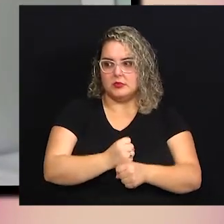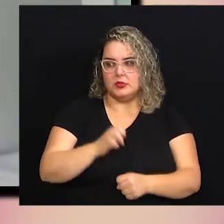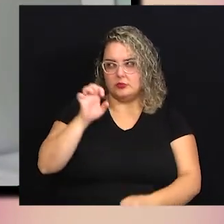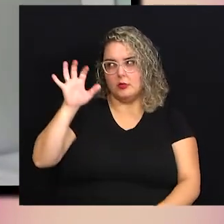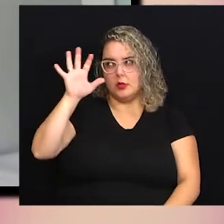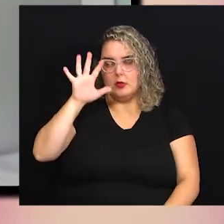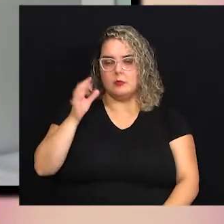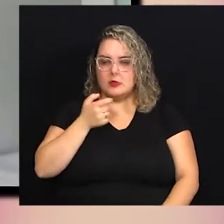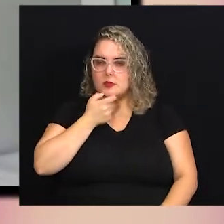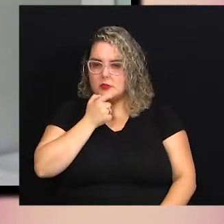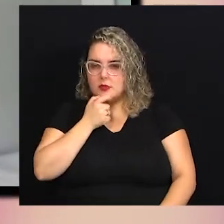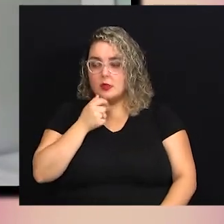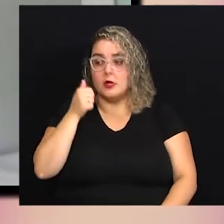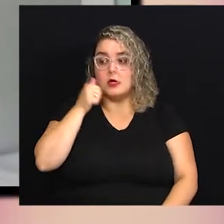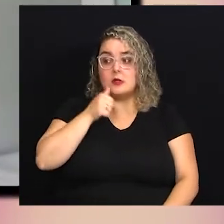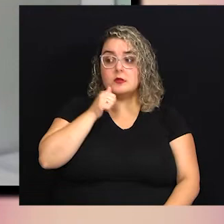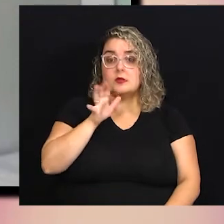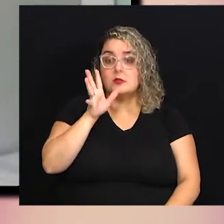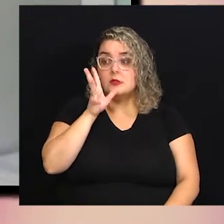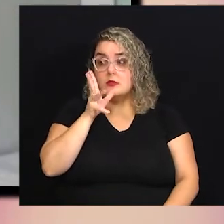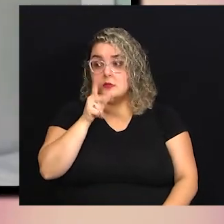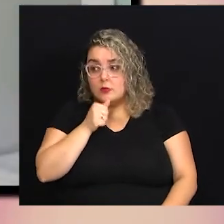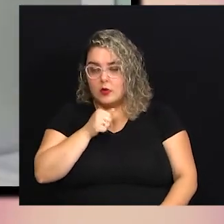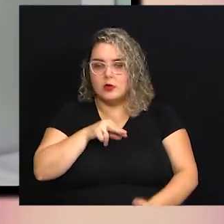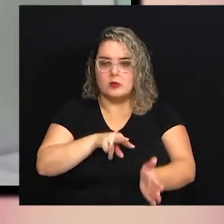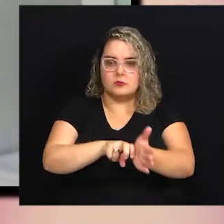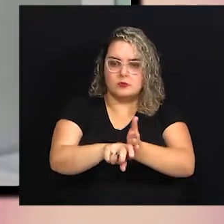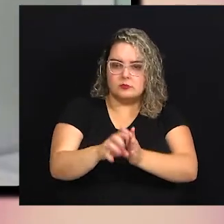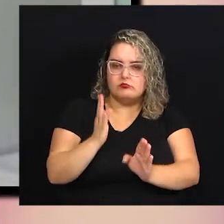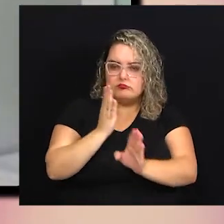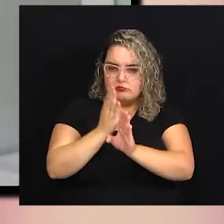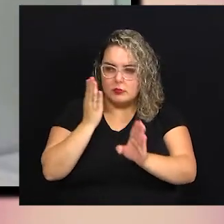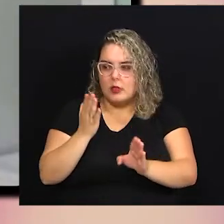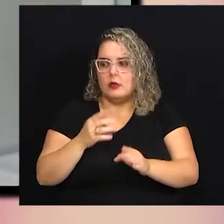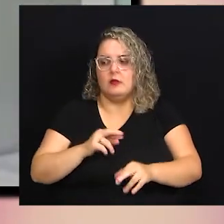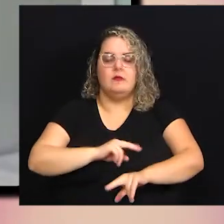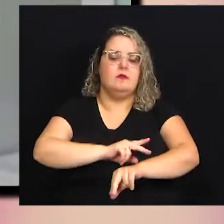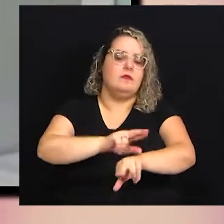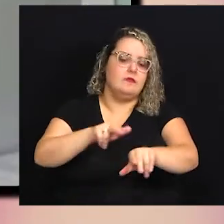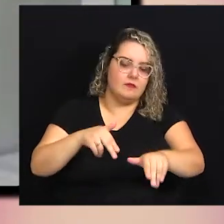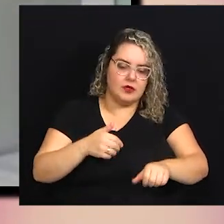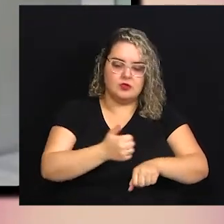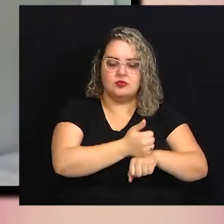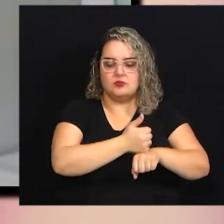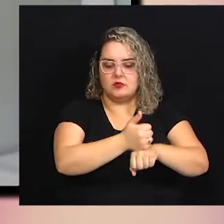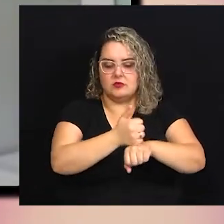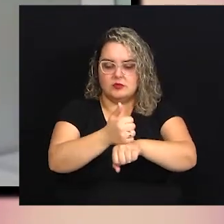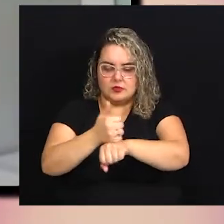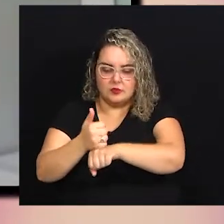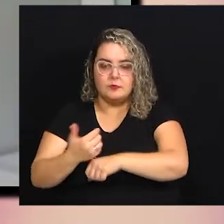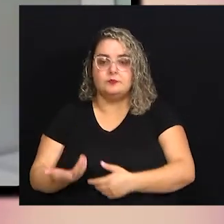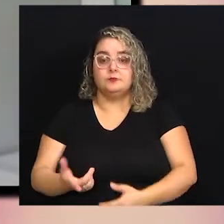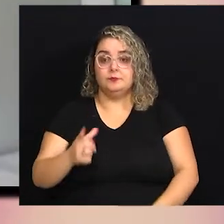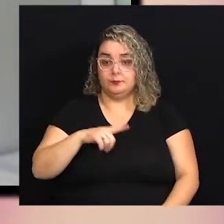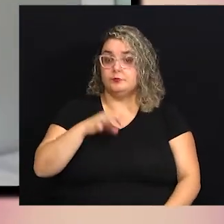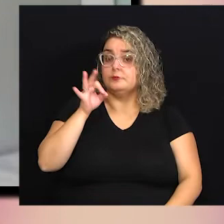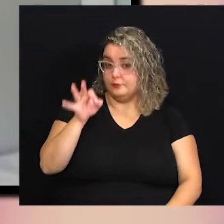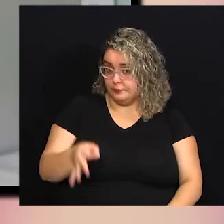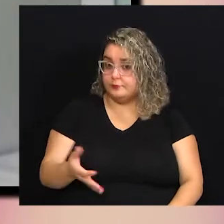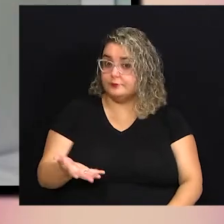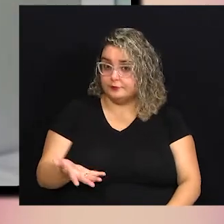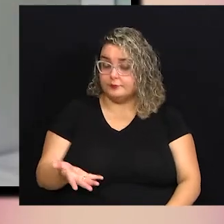língua inglesa, que mostrou que as mulheres demoravam muito para ter esse diagnóstico estabelecido, precisavam passar por vários profissionais, né, para